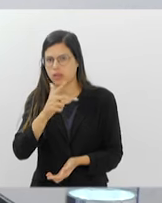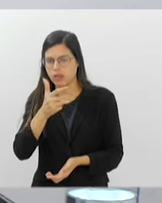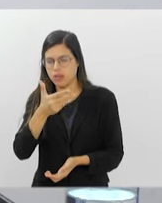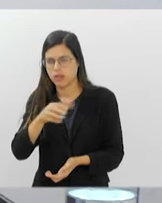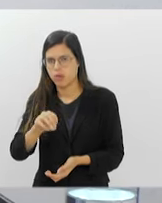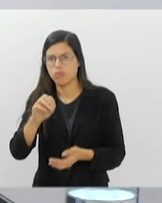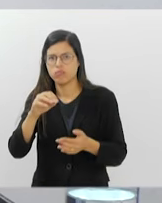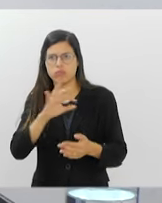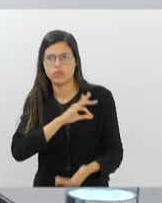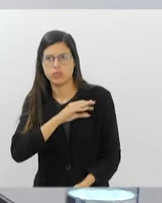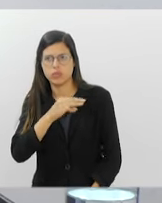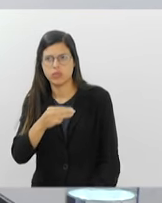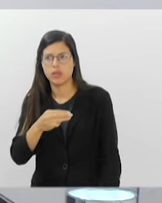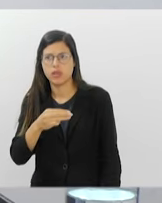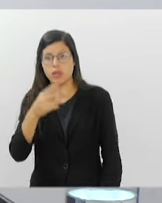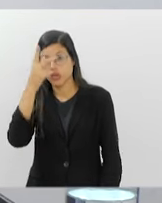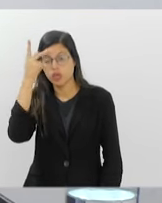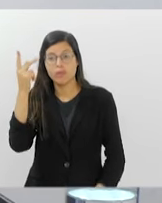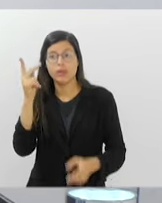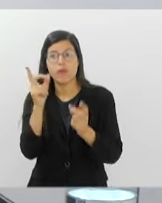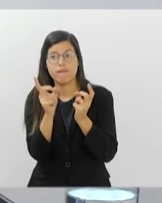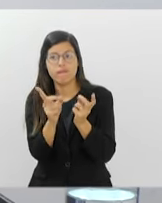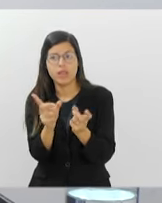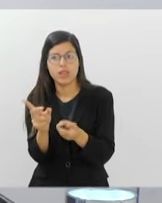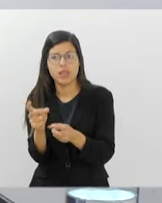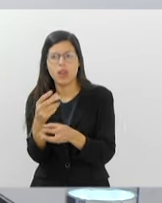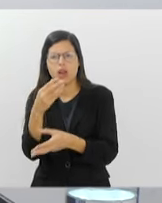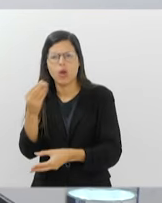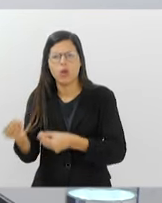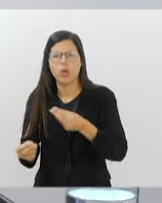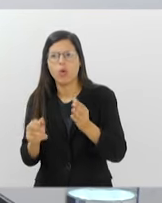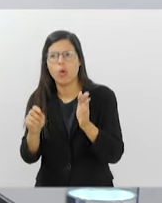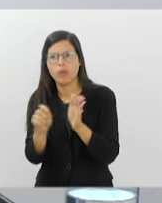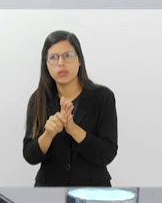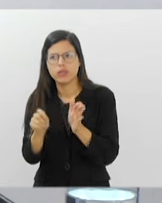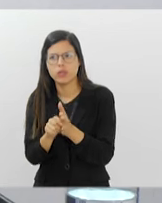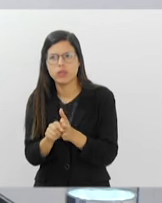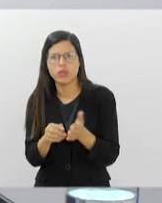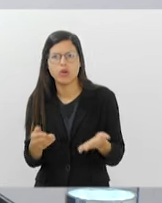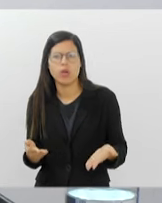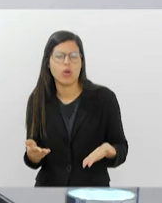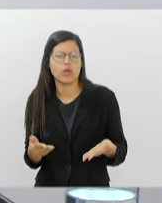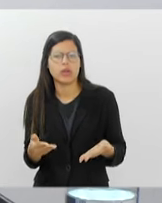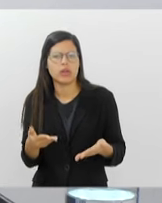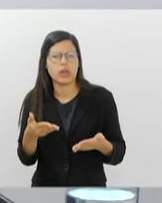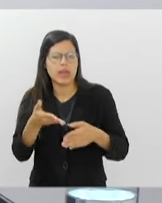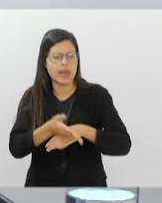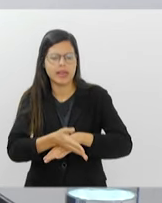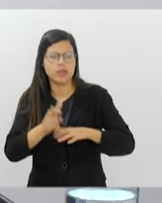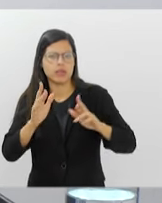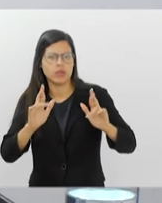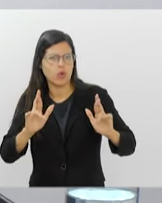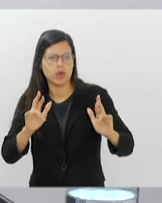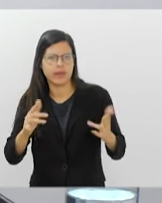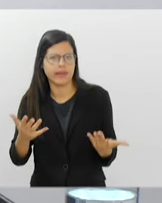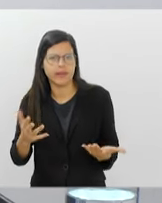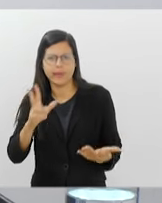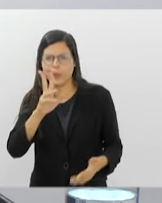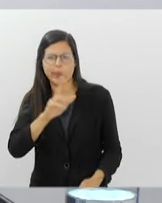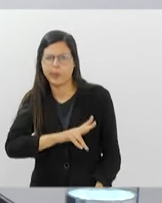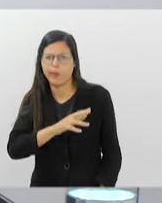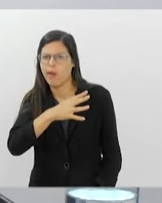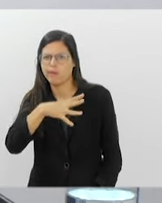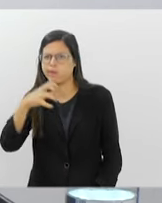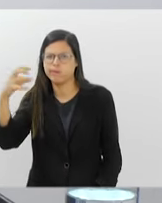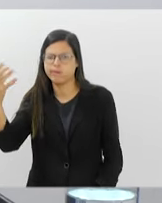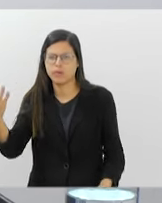nesse espaço e os vendedores né E que e como é que essa droga vai chegar ao rocken rio não chega voando Existe alguma operação para impedir